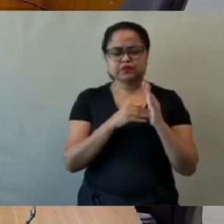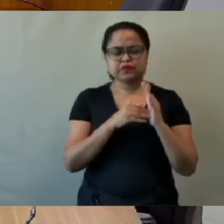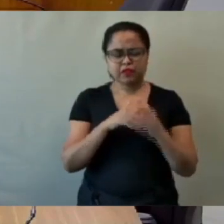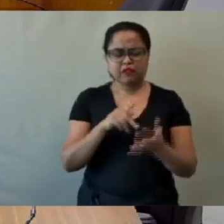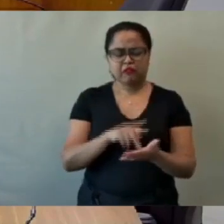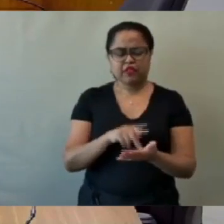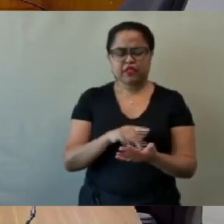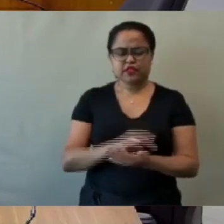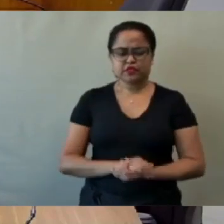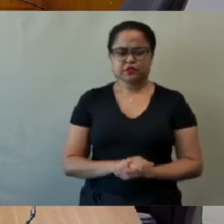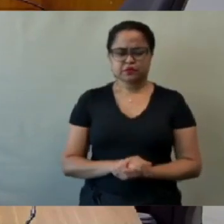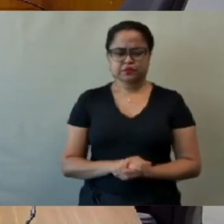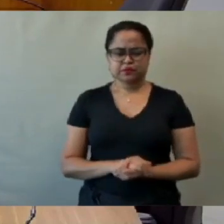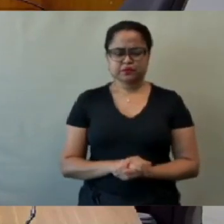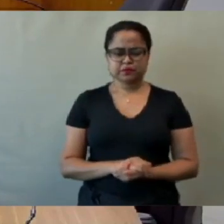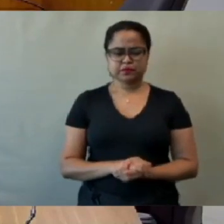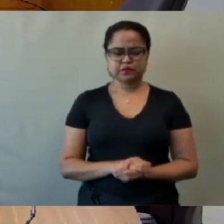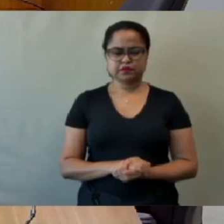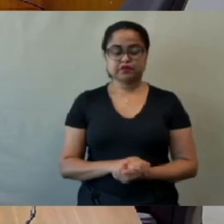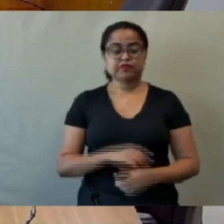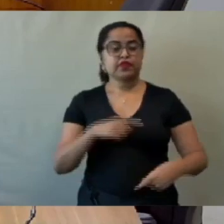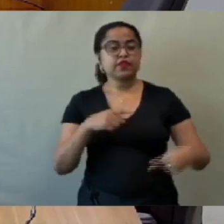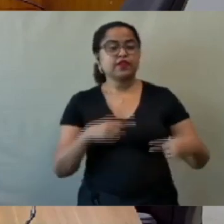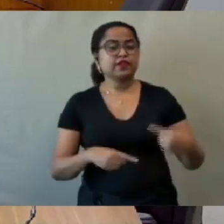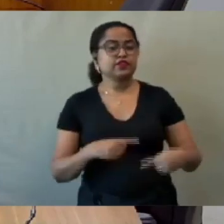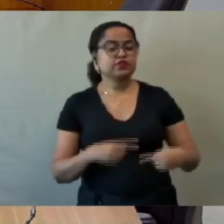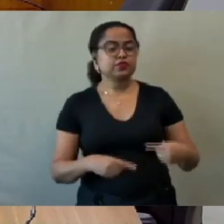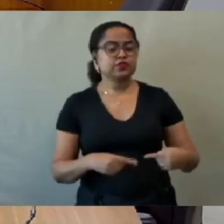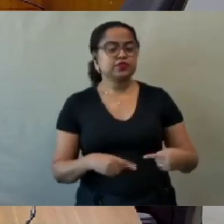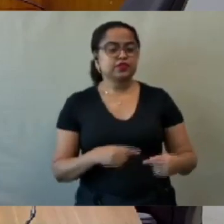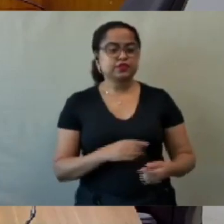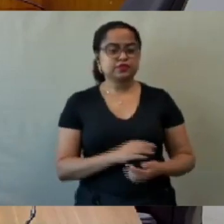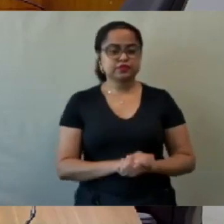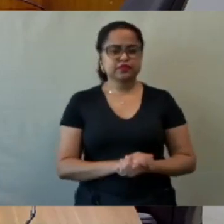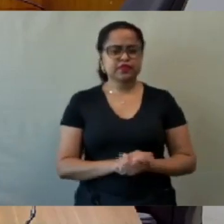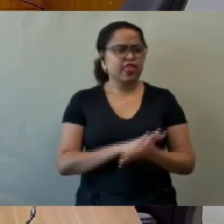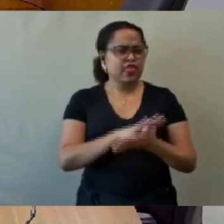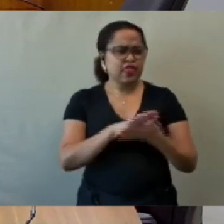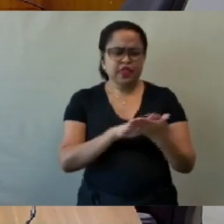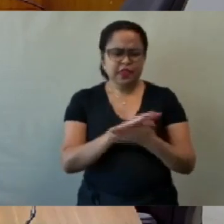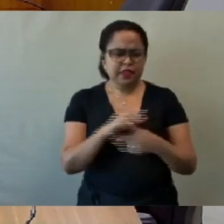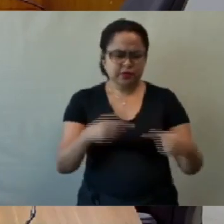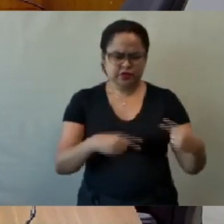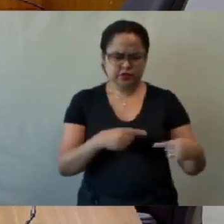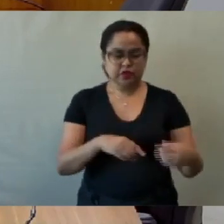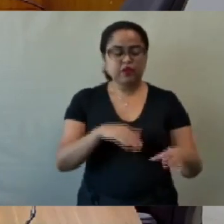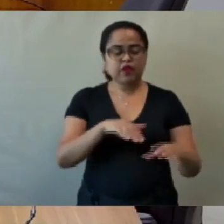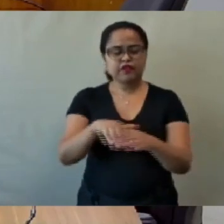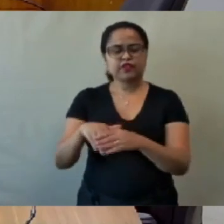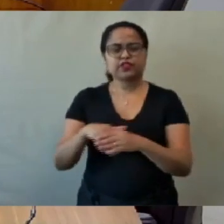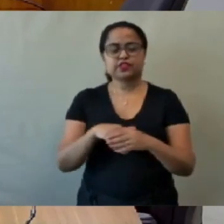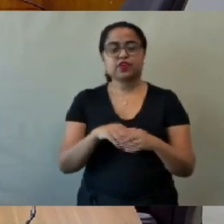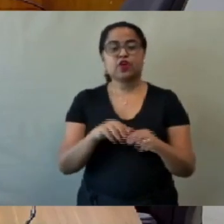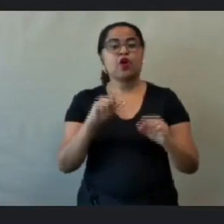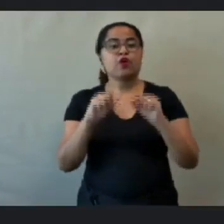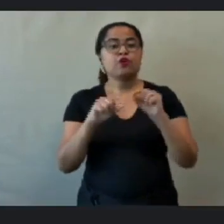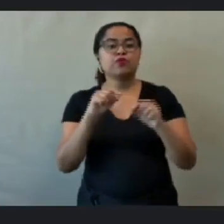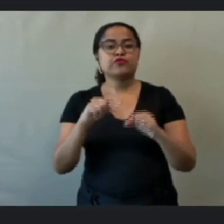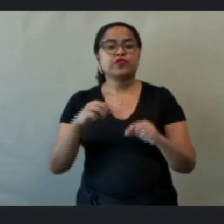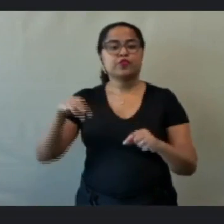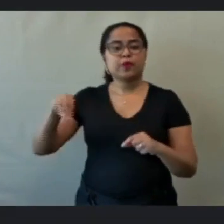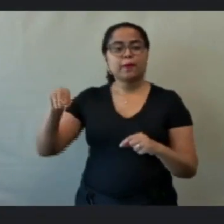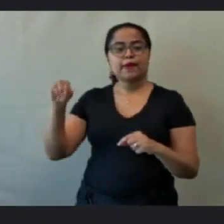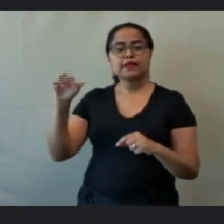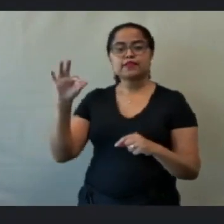verdade. Em discussão, a Cida, mais ninguém para discutir? Em votação. Como vota a vereadora